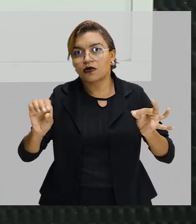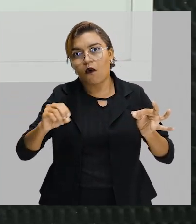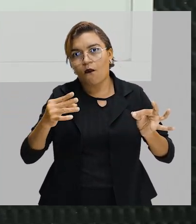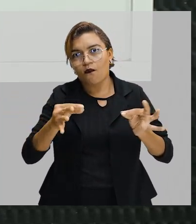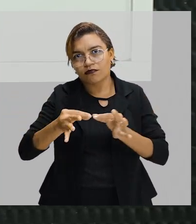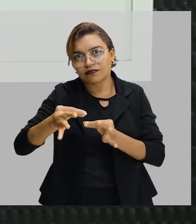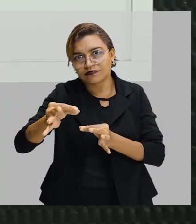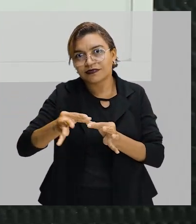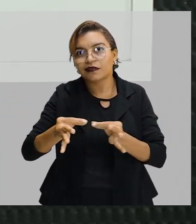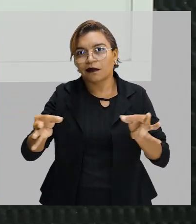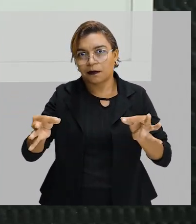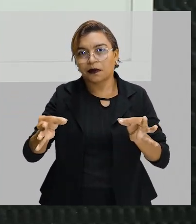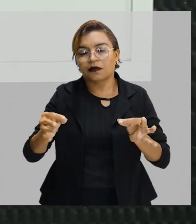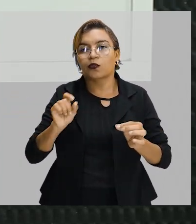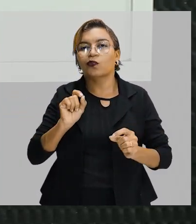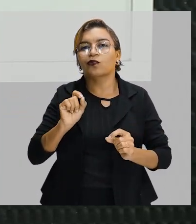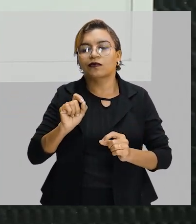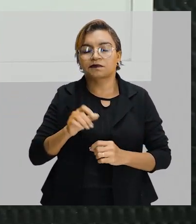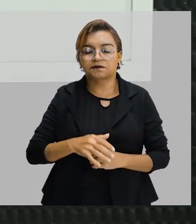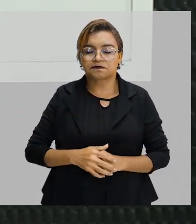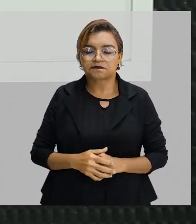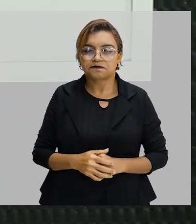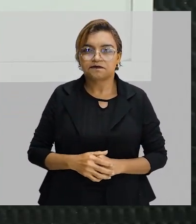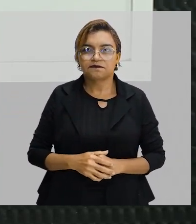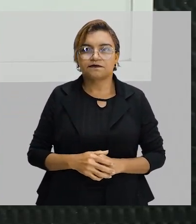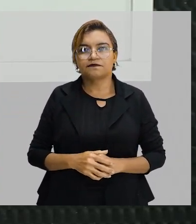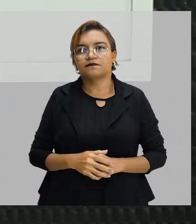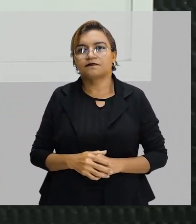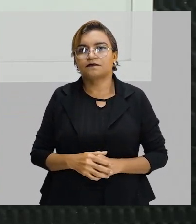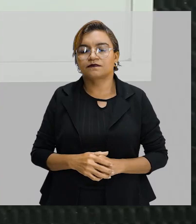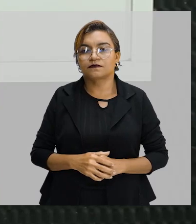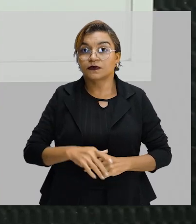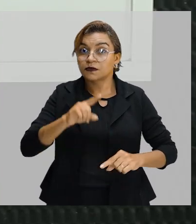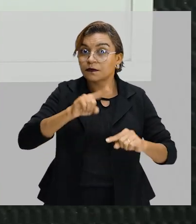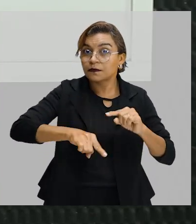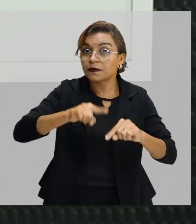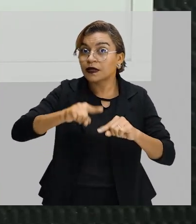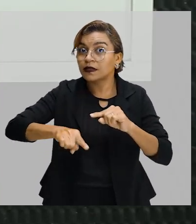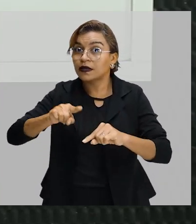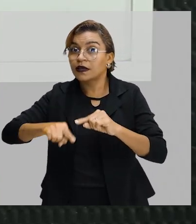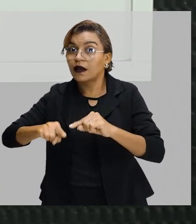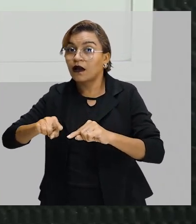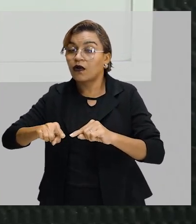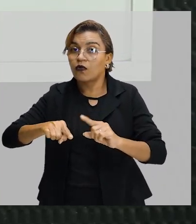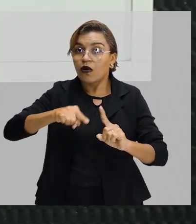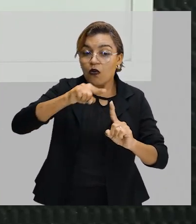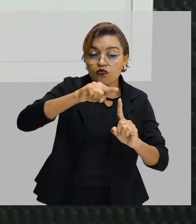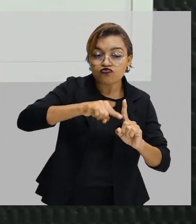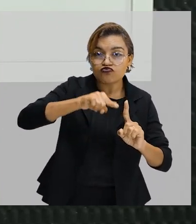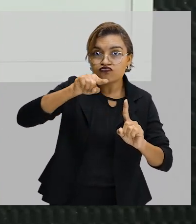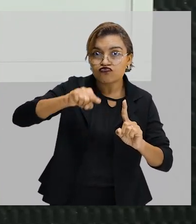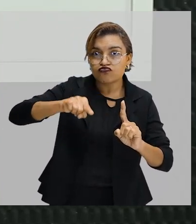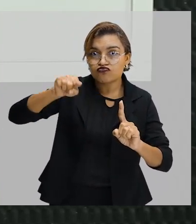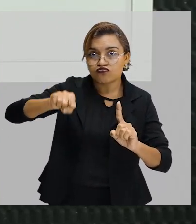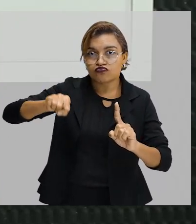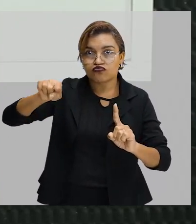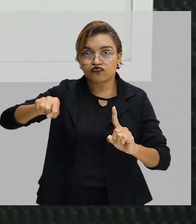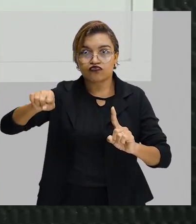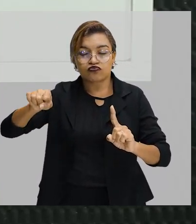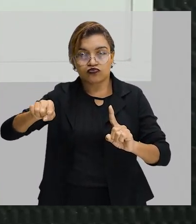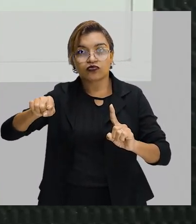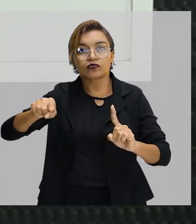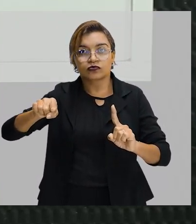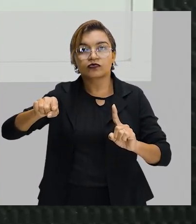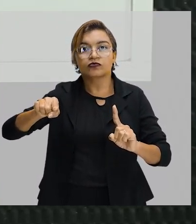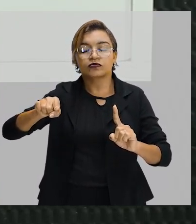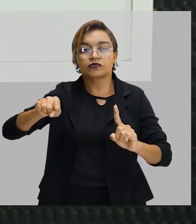tamanho em que este corpo ele oscile a